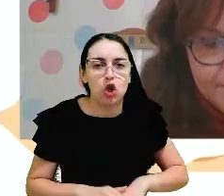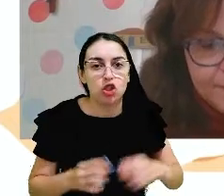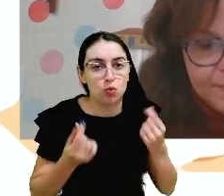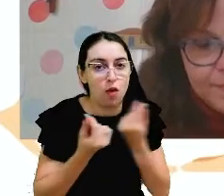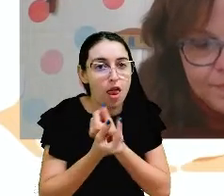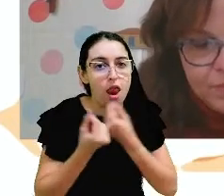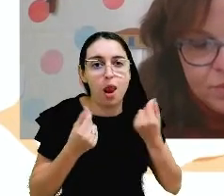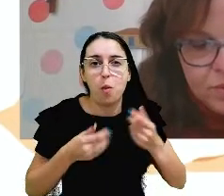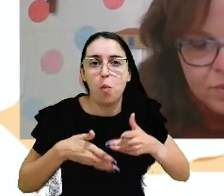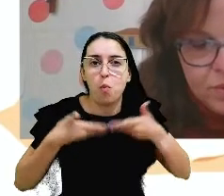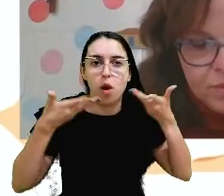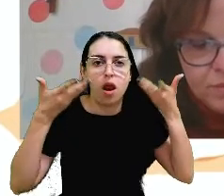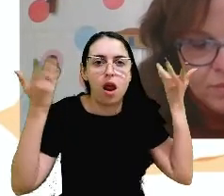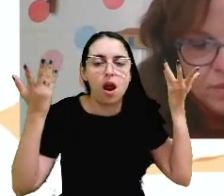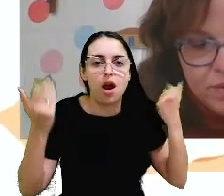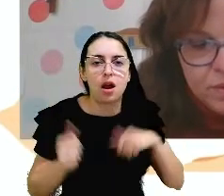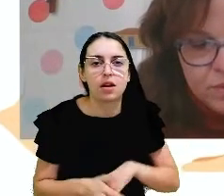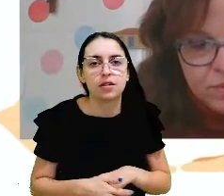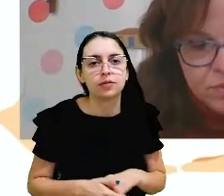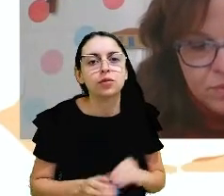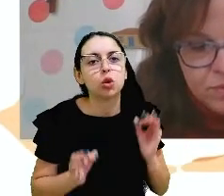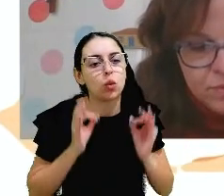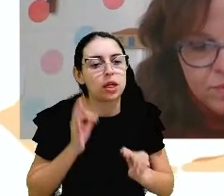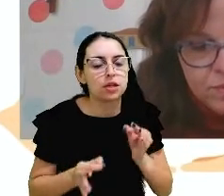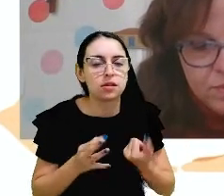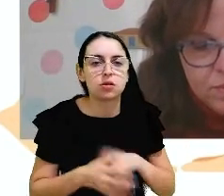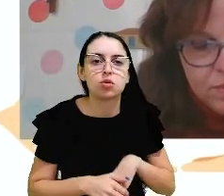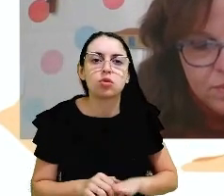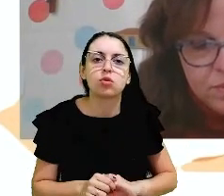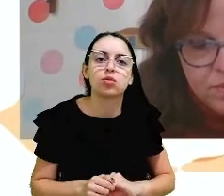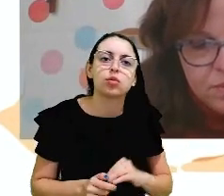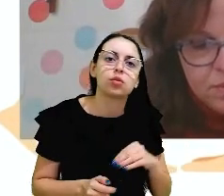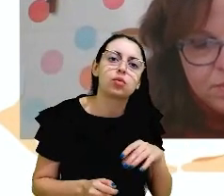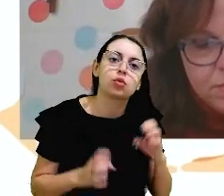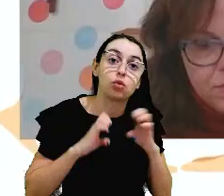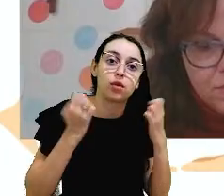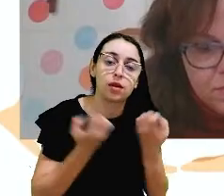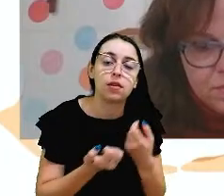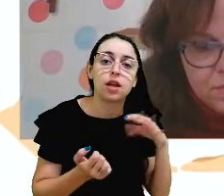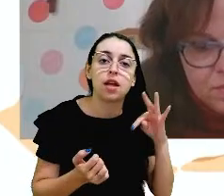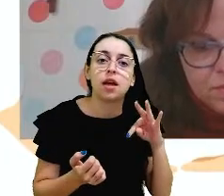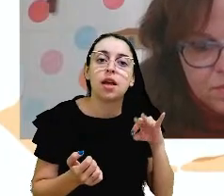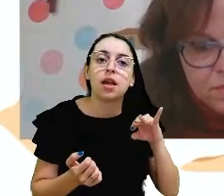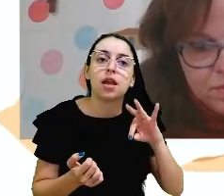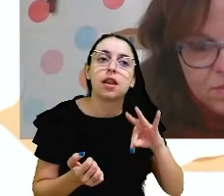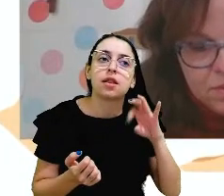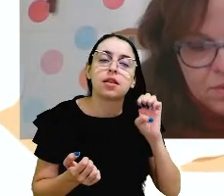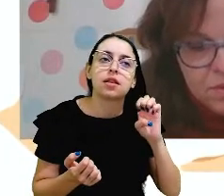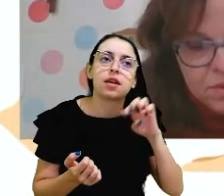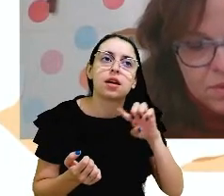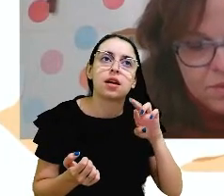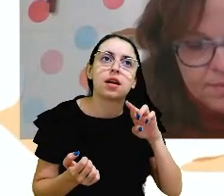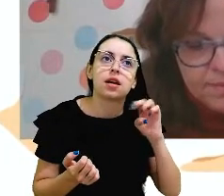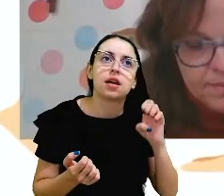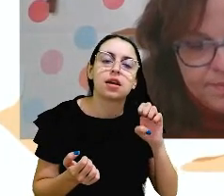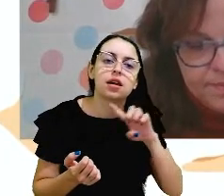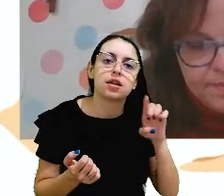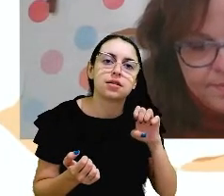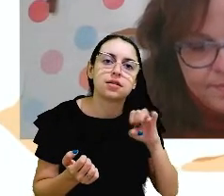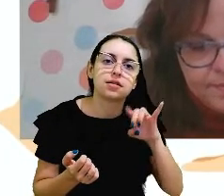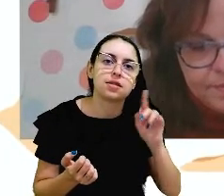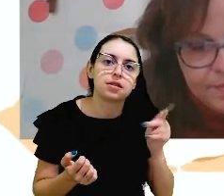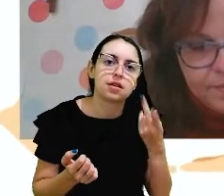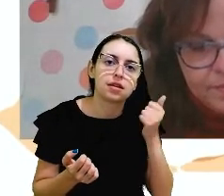agradecer muito a organização do evento, doutora Terezinha, a diretora da EMAG e presidente da Comissão de Equidade